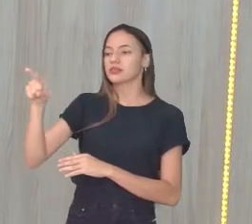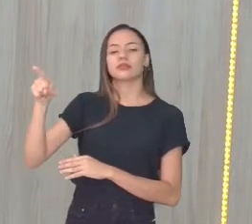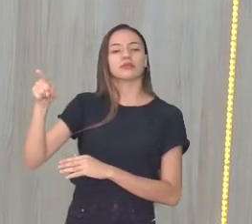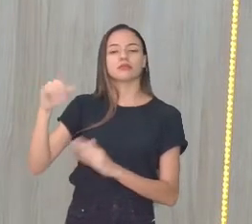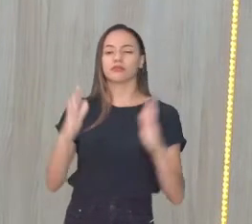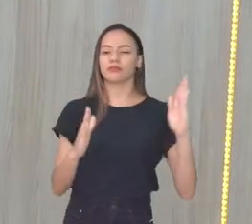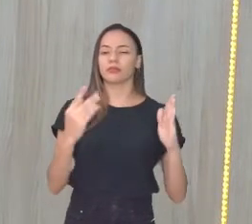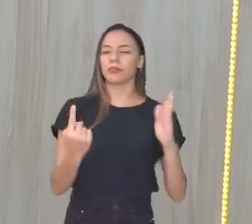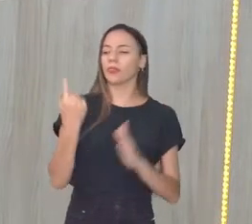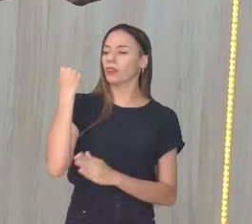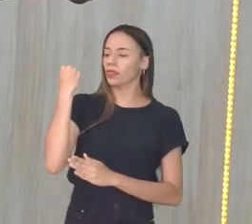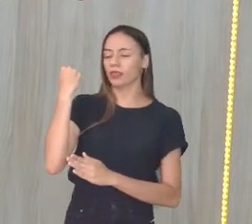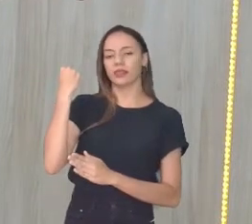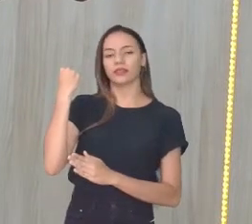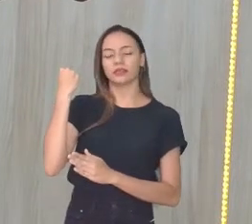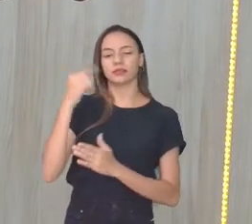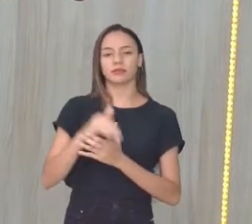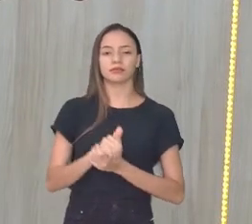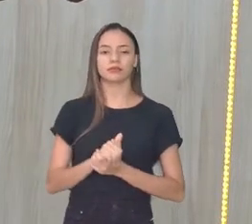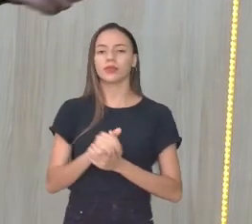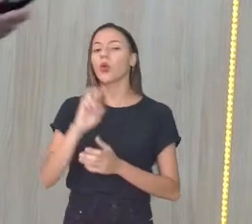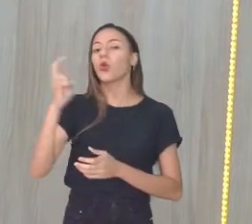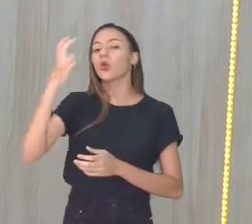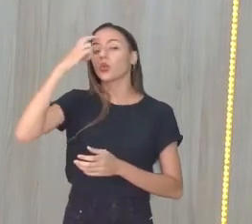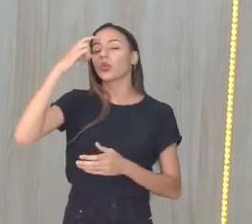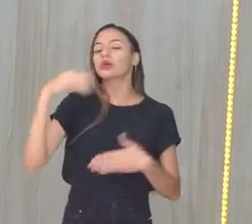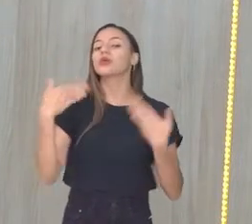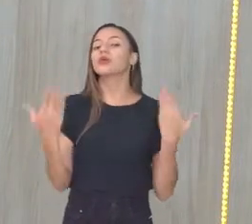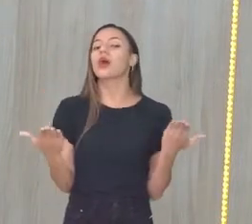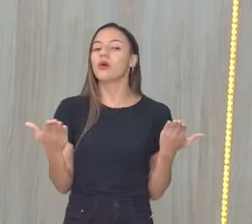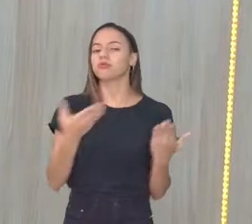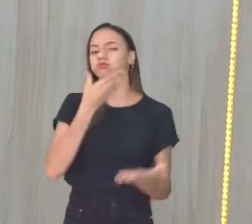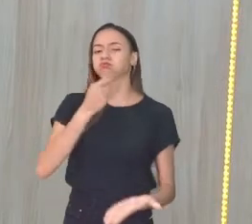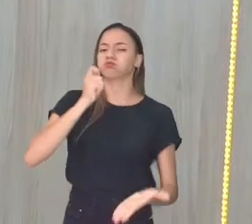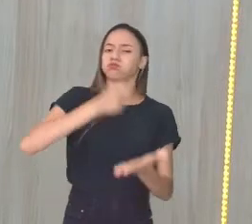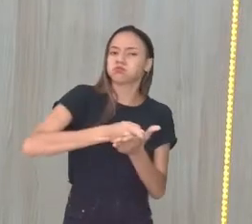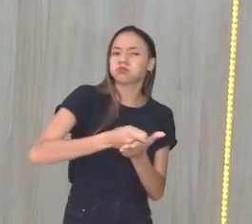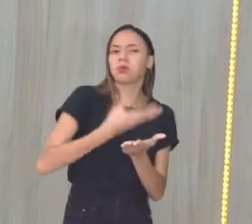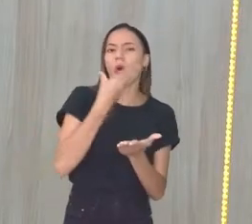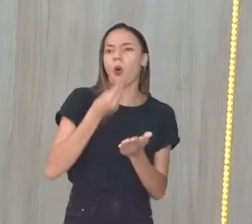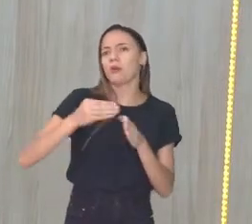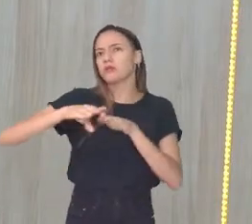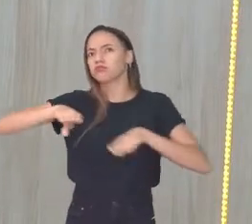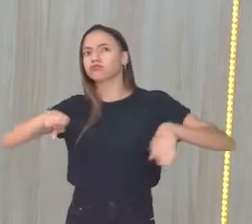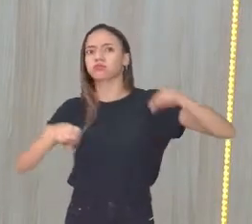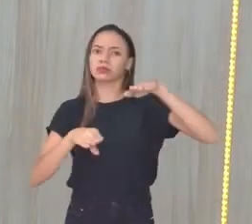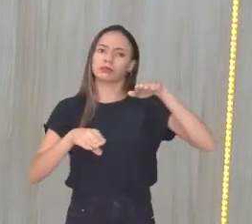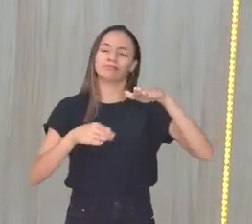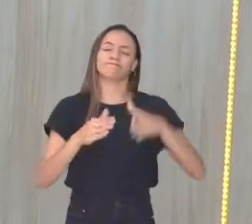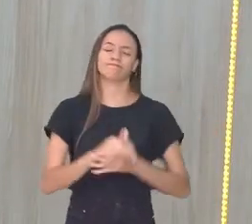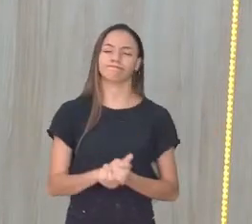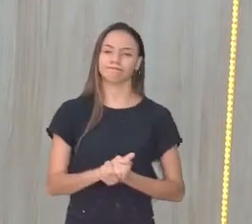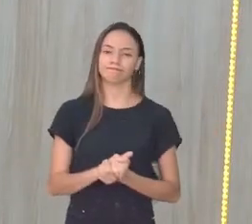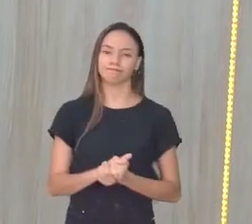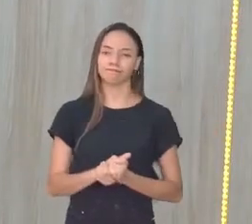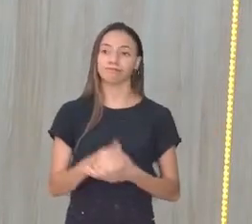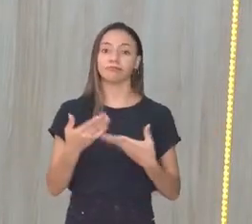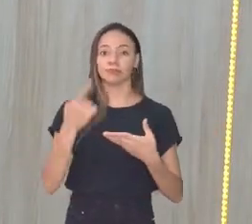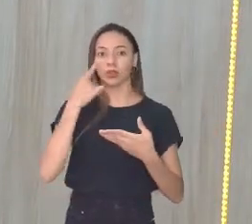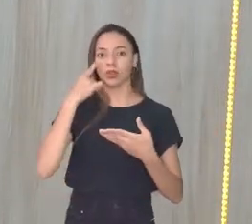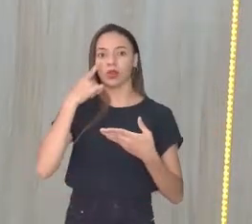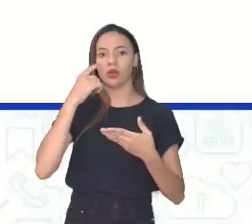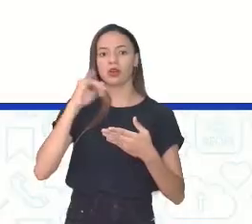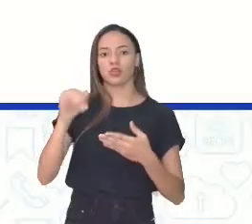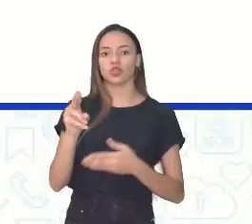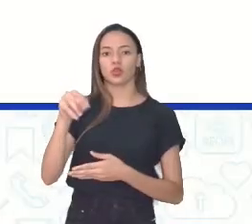na época, qual era a cultura? Né? Machista, patriarcal, enfim. Né? Então, em tela cheia aí, por favor,